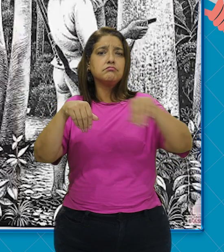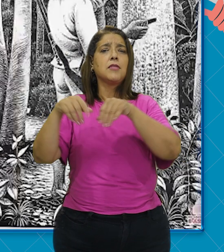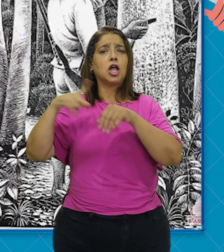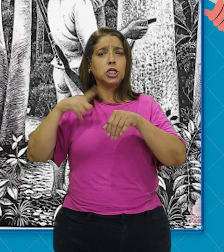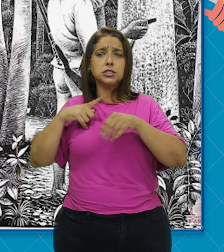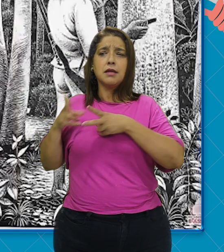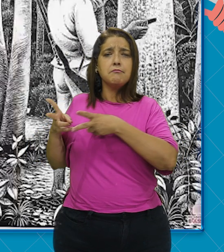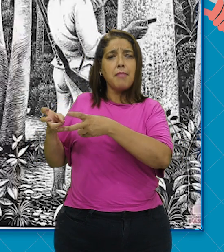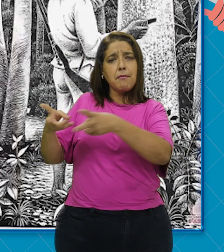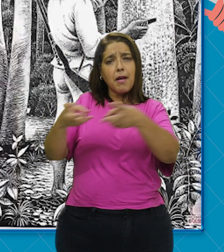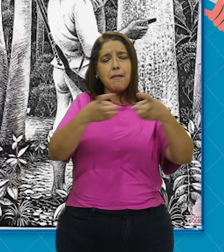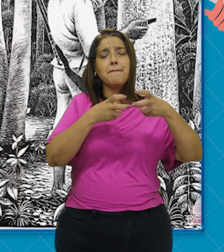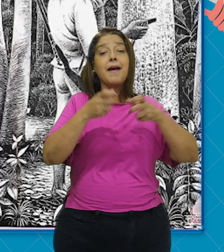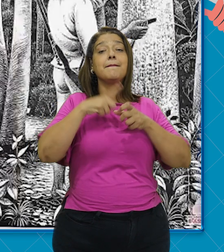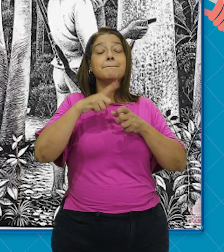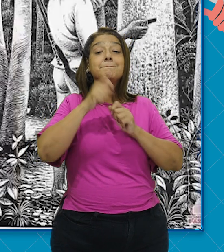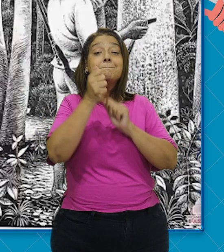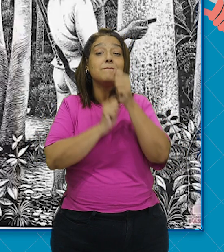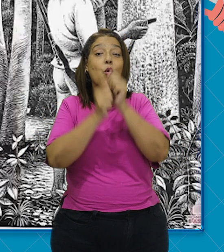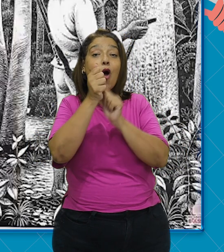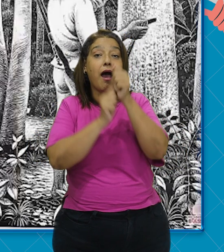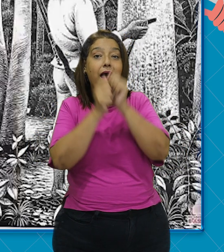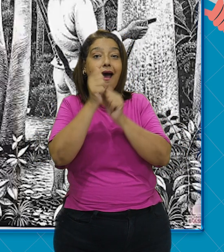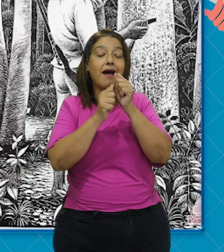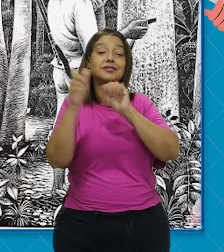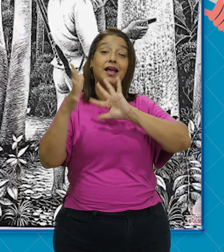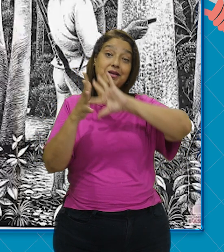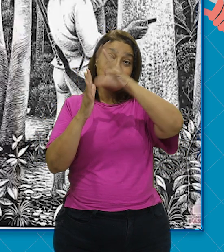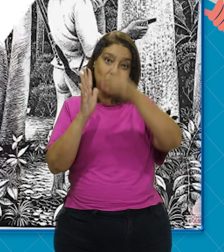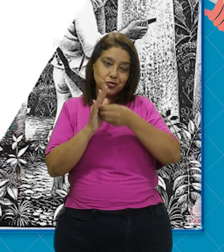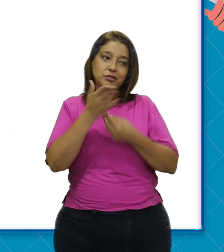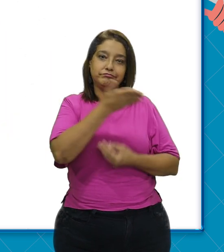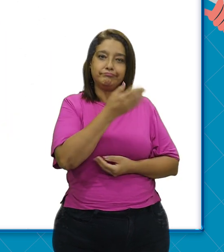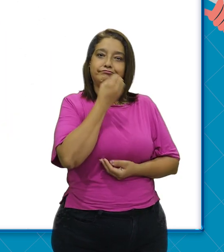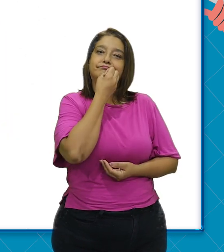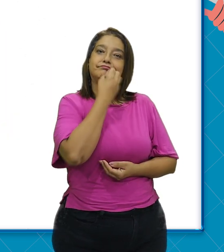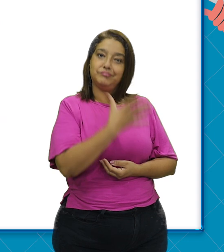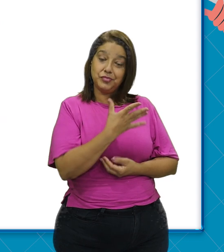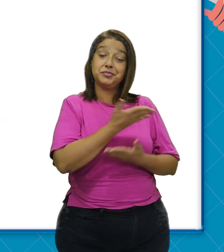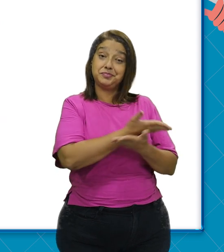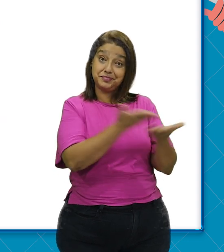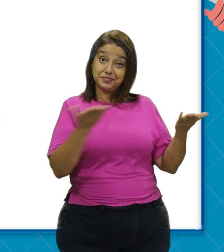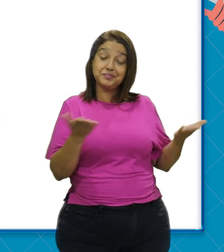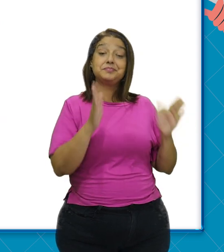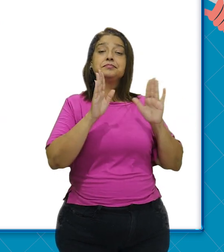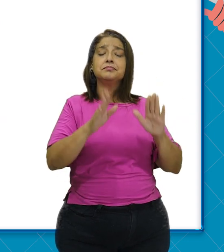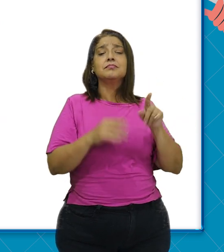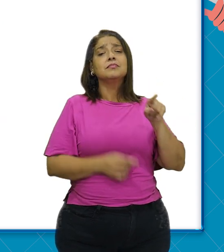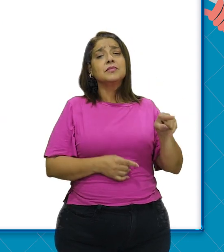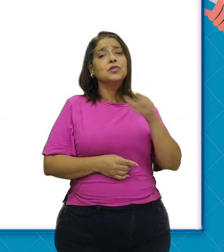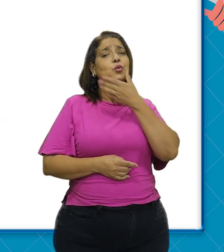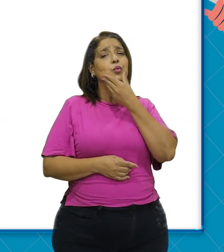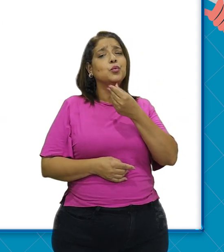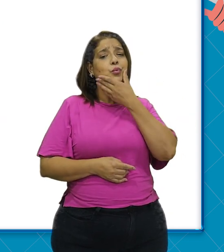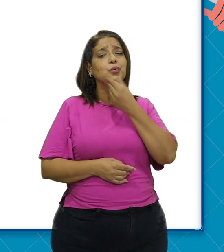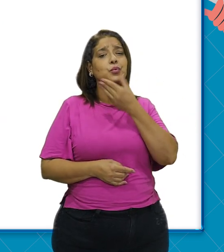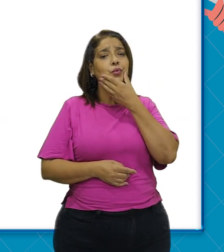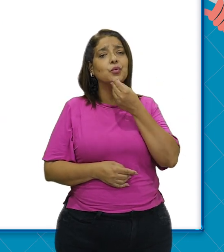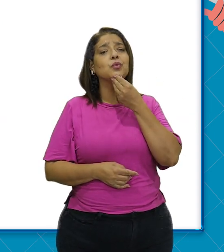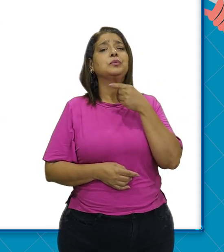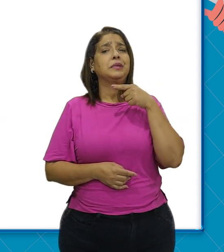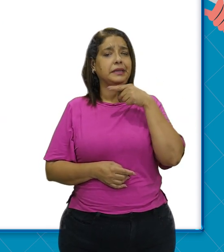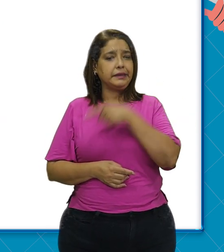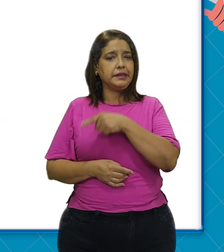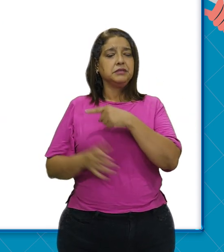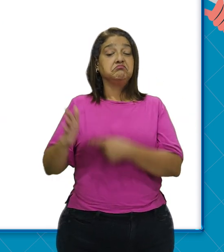da borracha na Amazônia, então foi um bom negócio. Mas voltando ao Rodrigues Alves, ele era bem burguesinho